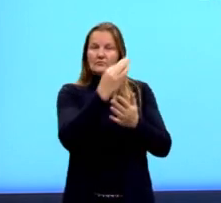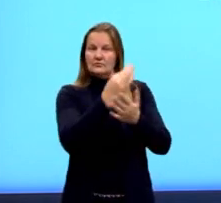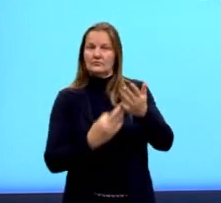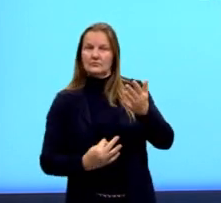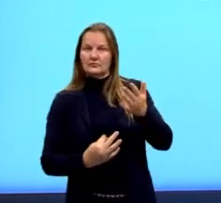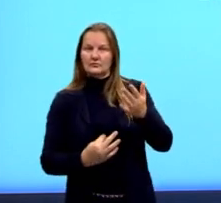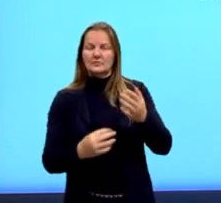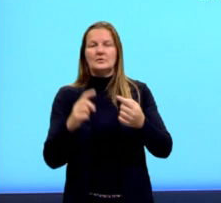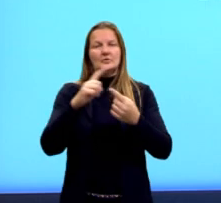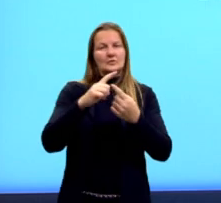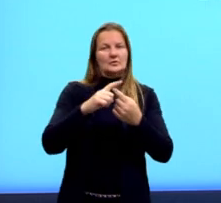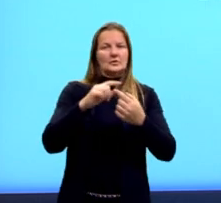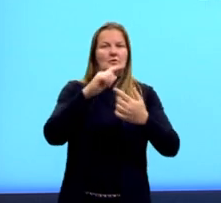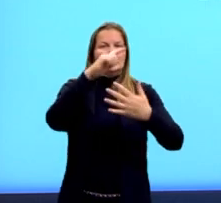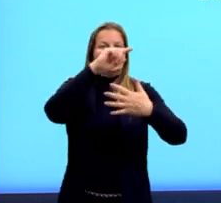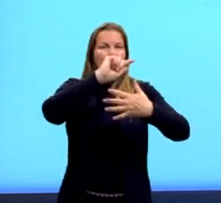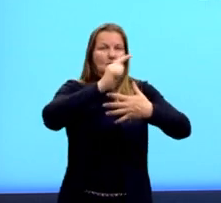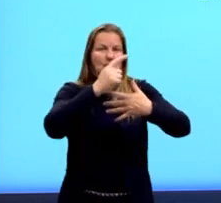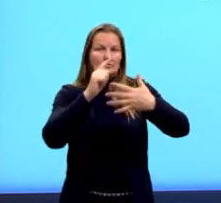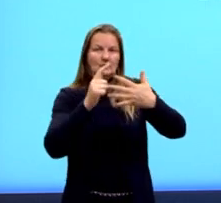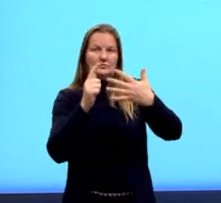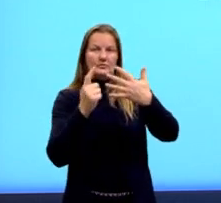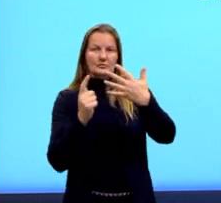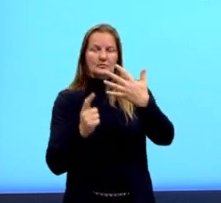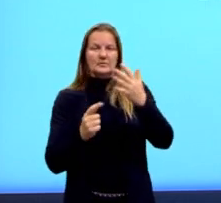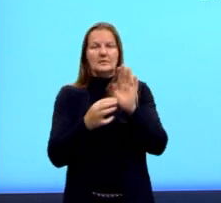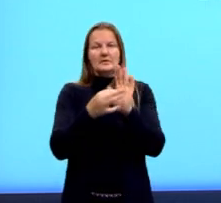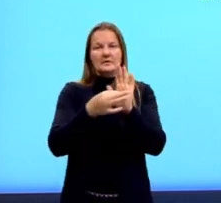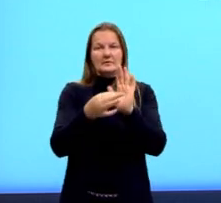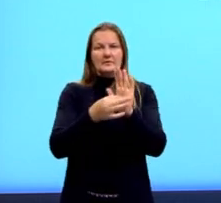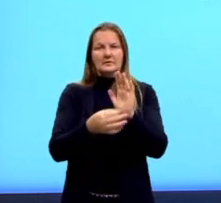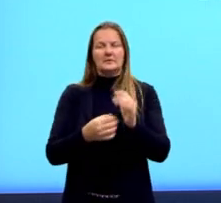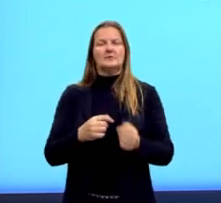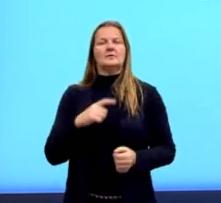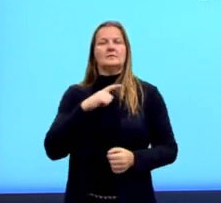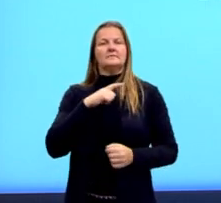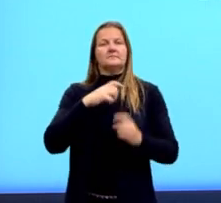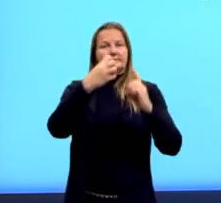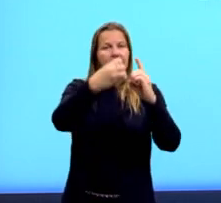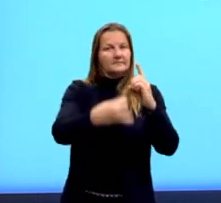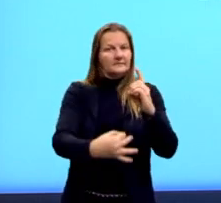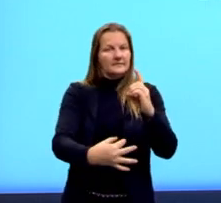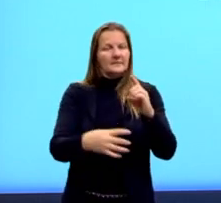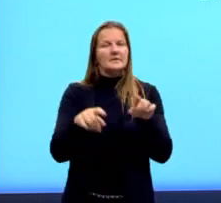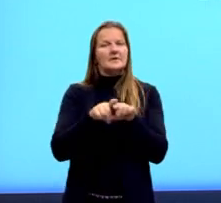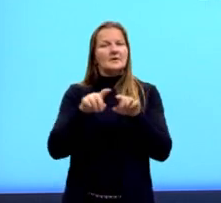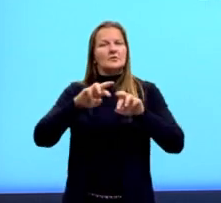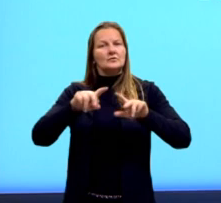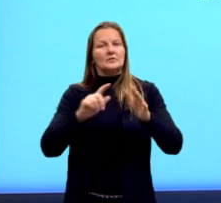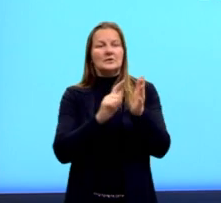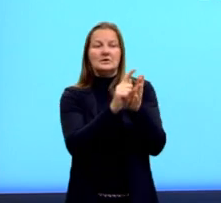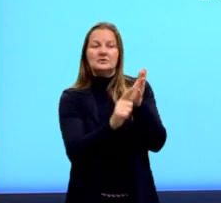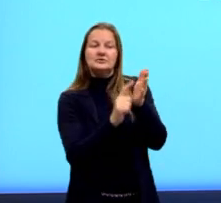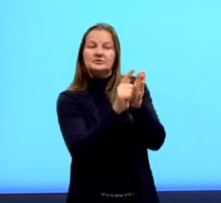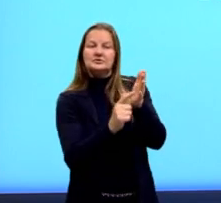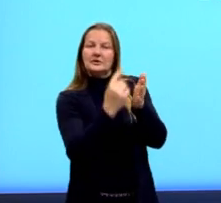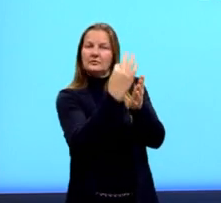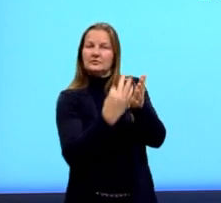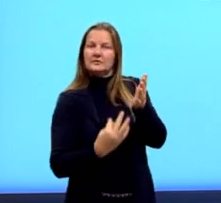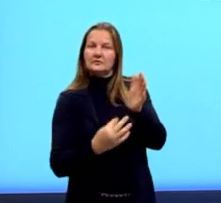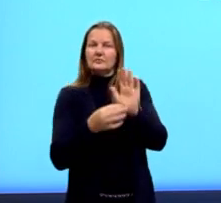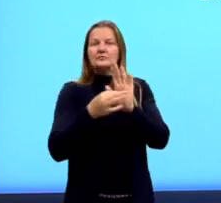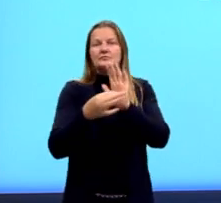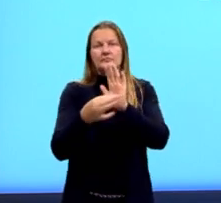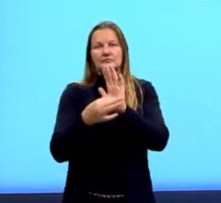vai se usada tipologia textual da argumentação ali da dissertação na a gente tem um gêneros que são